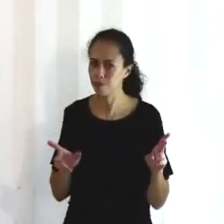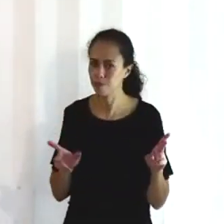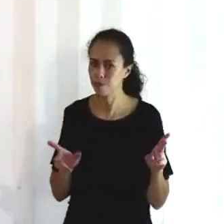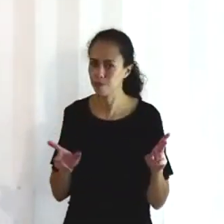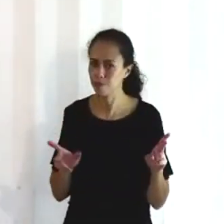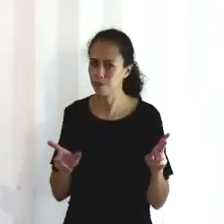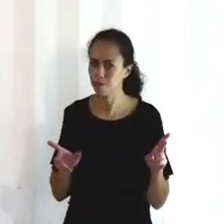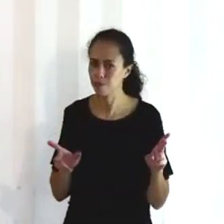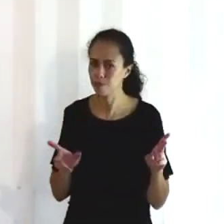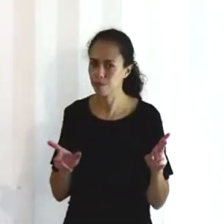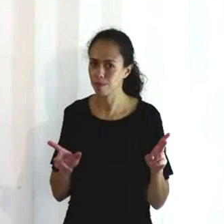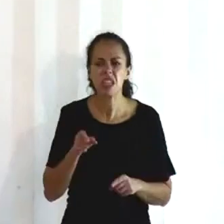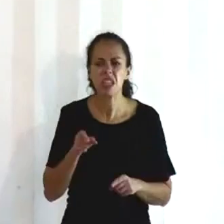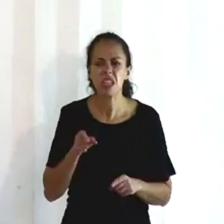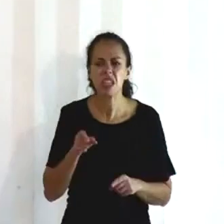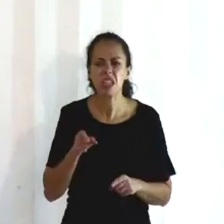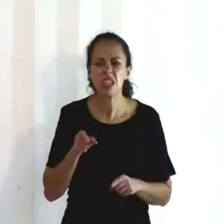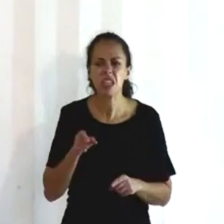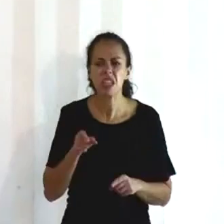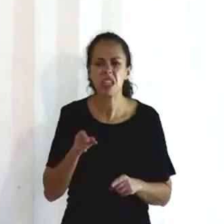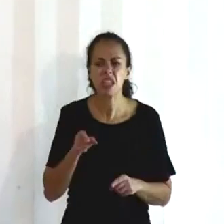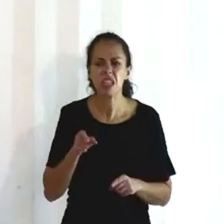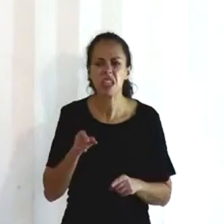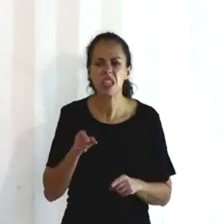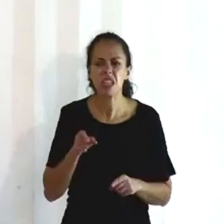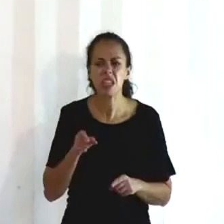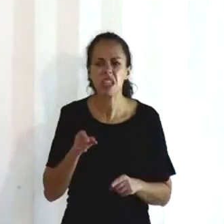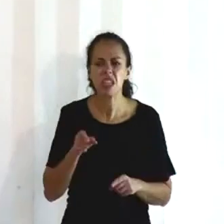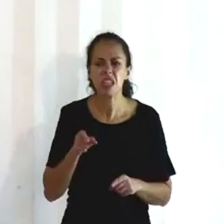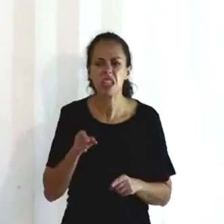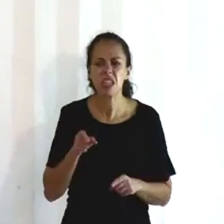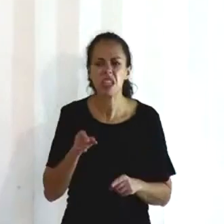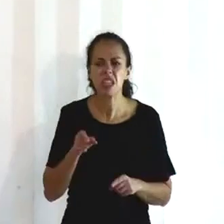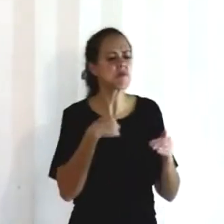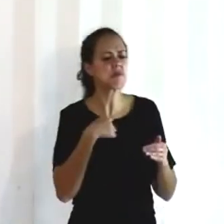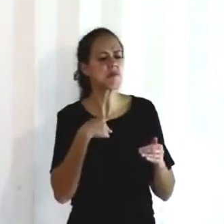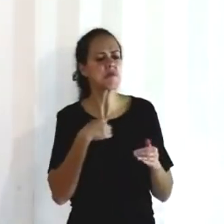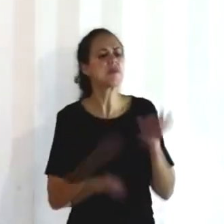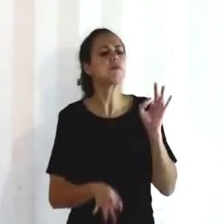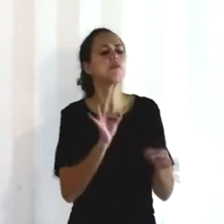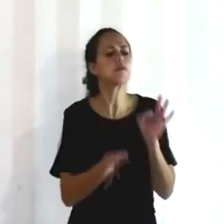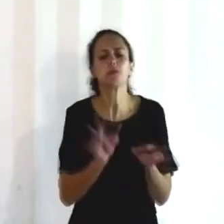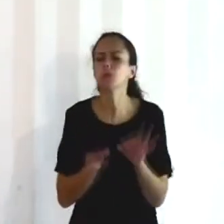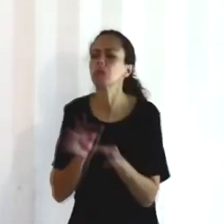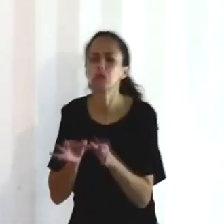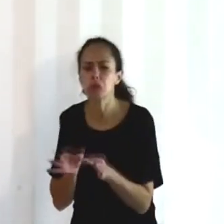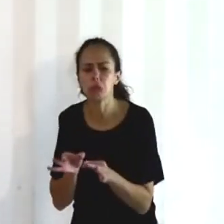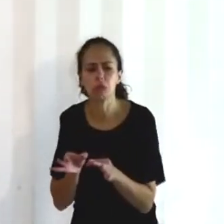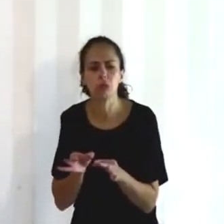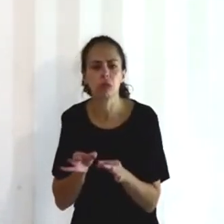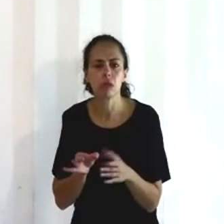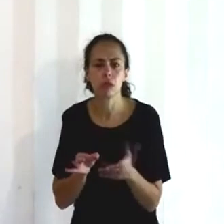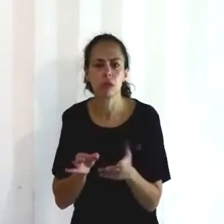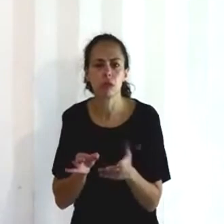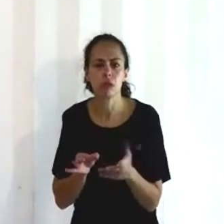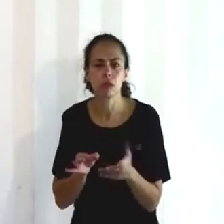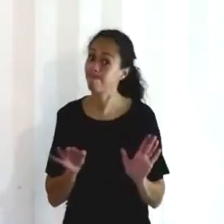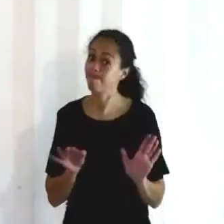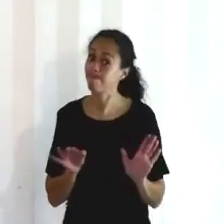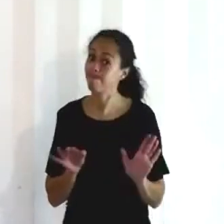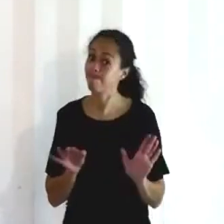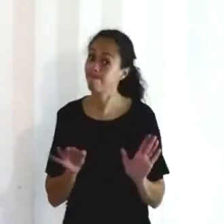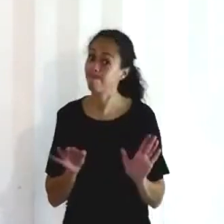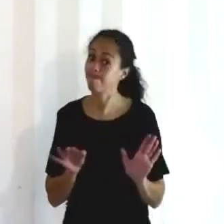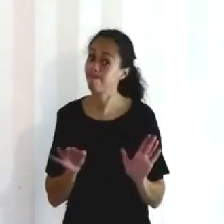podem dar, estão abrindo mão da misericórdia e exigindo justiça. Então estes não podem reclamar quando